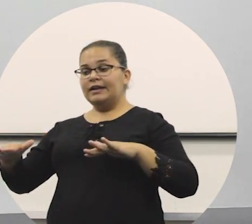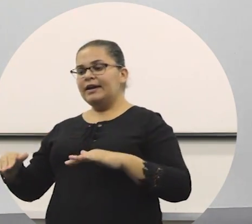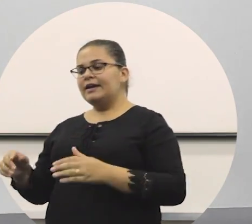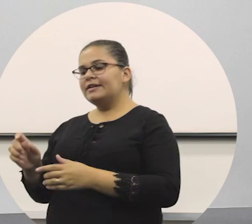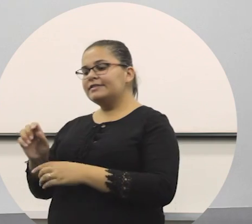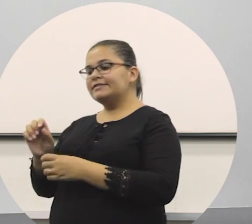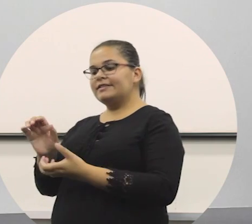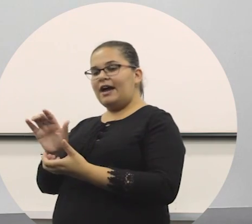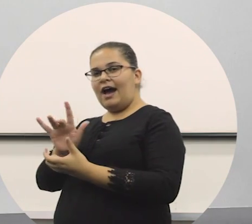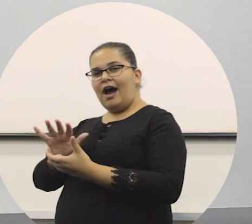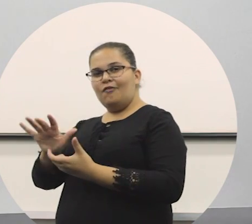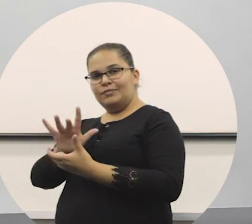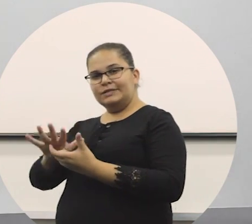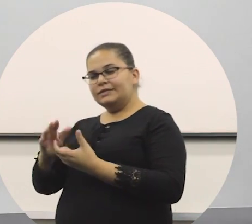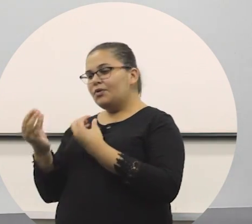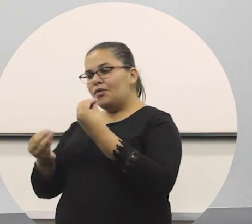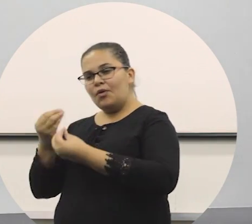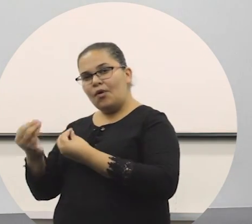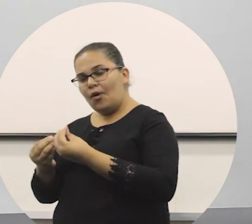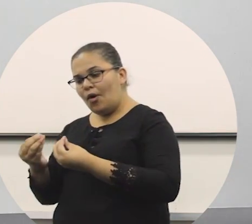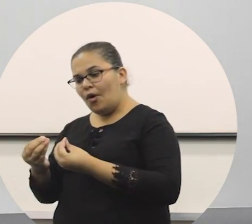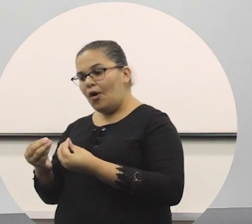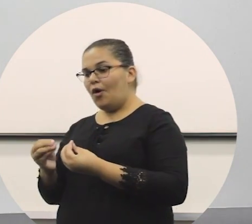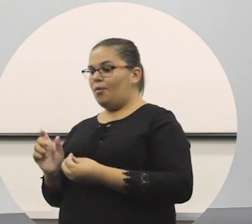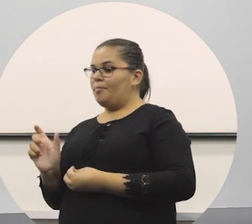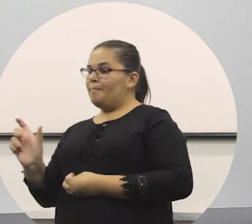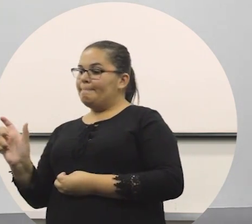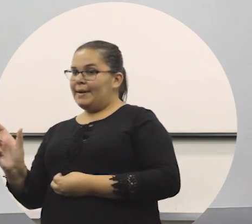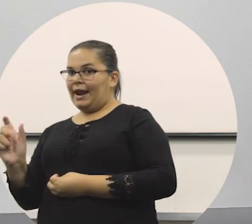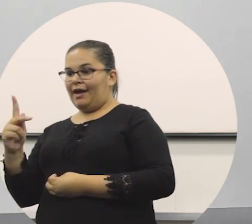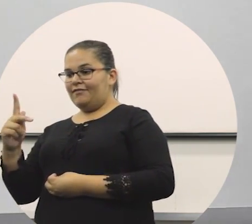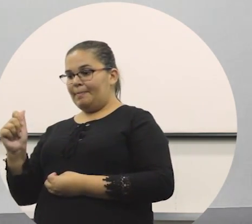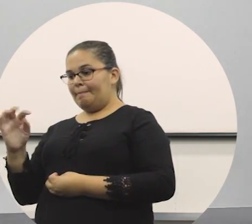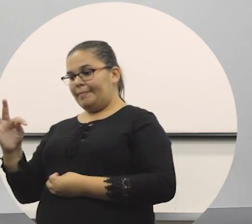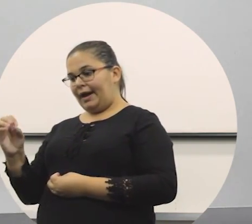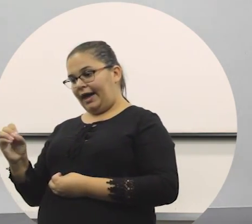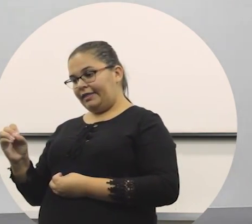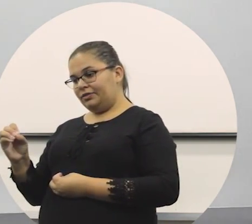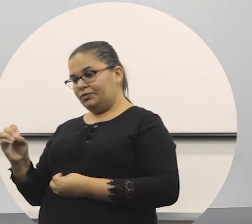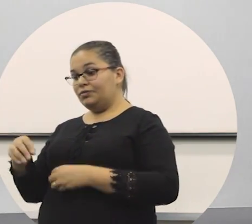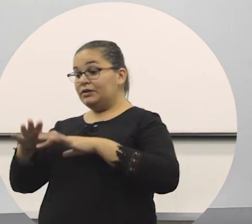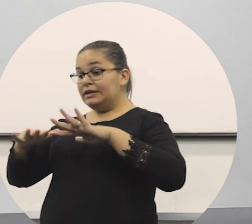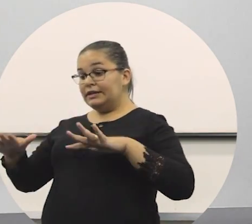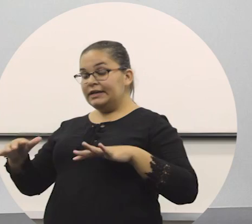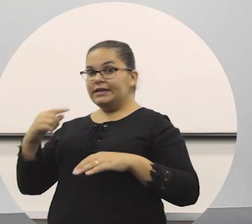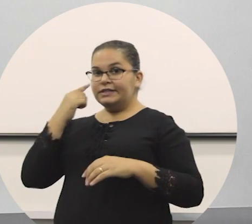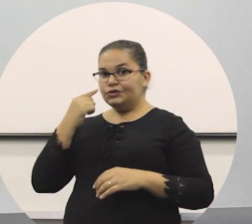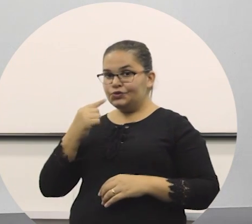fazerem hipóteses de escrita, né? E a palavra era pato. E a criança surda fez.